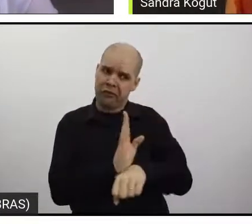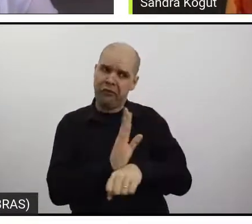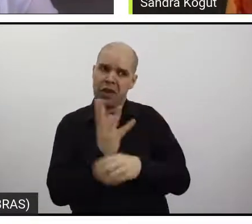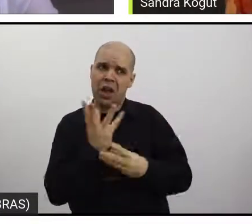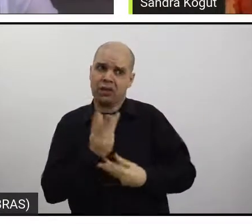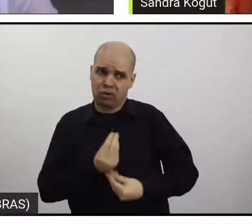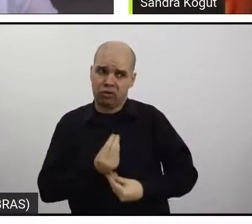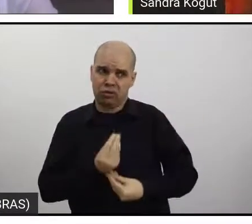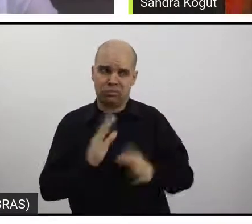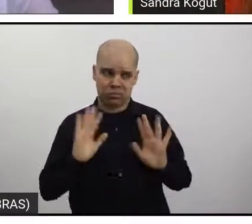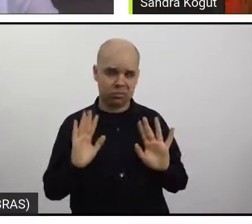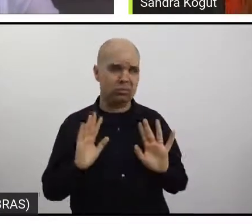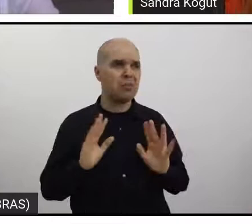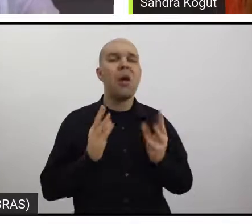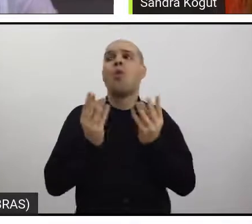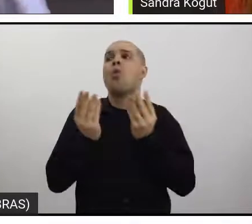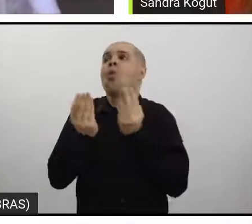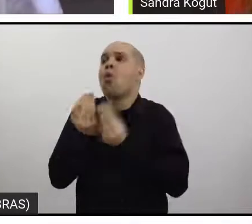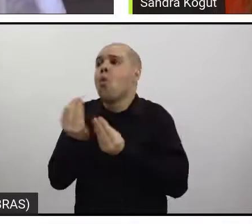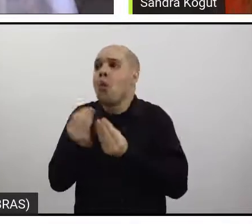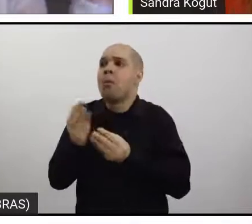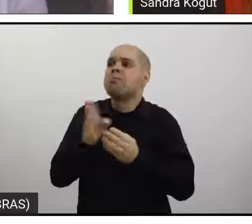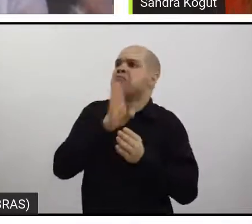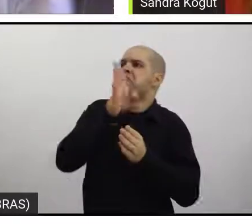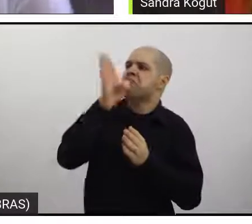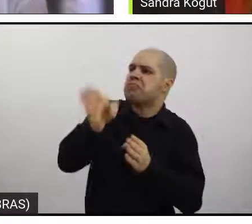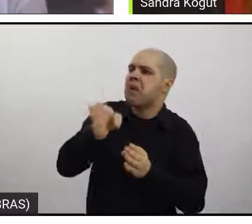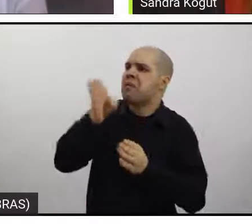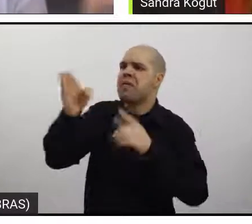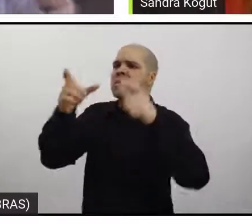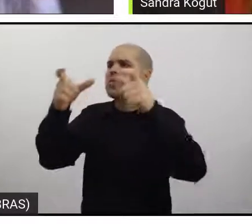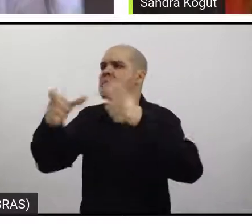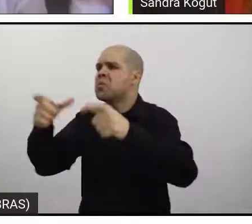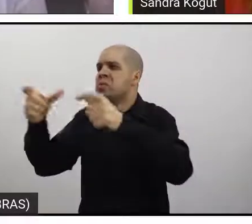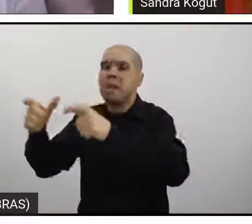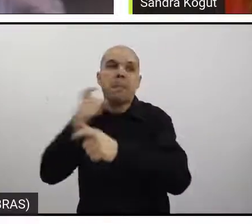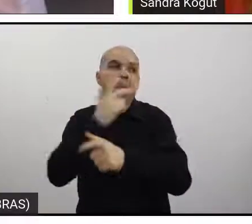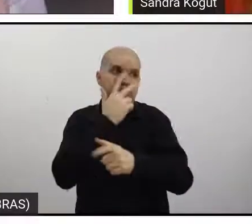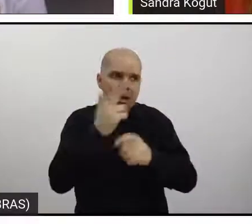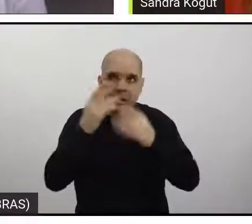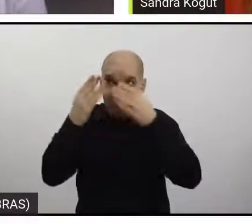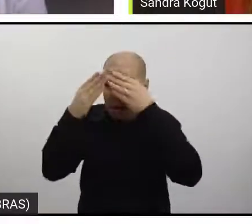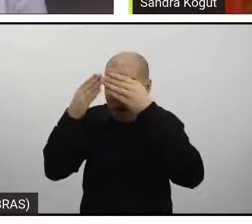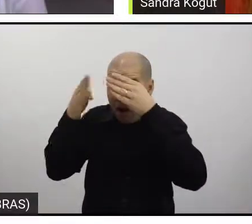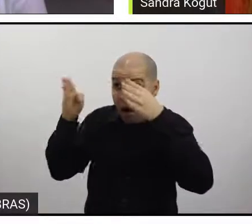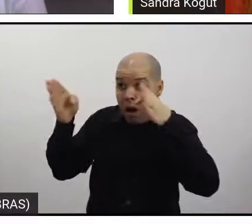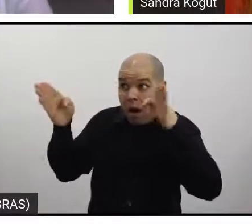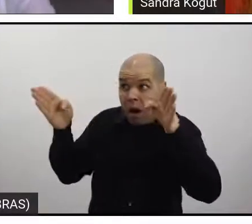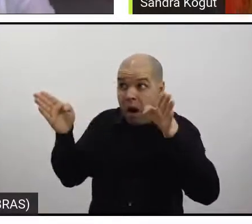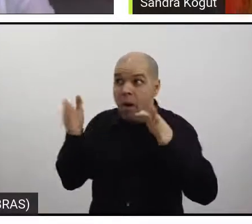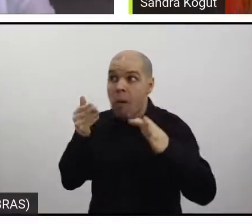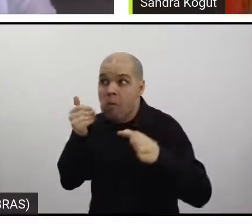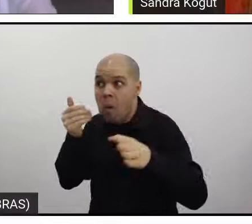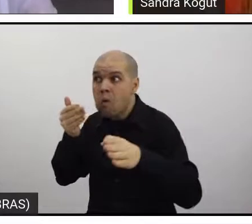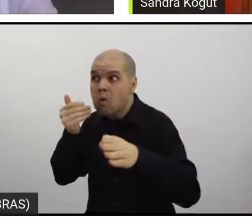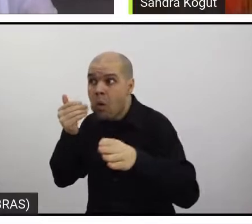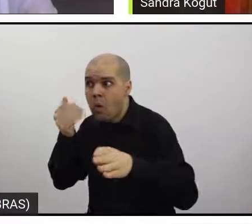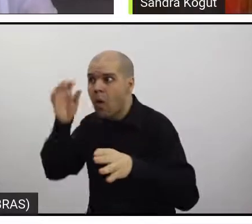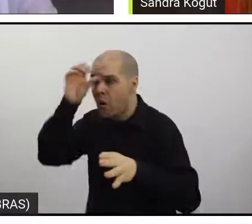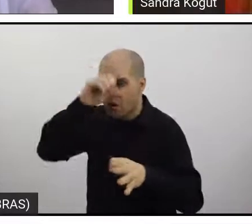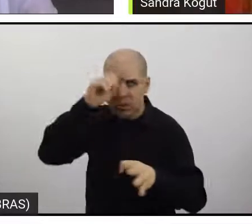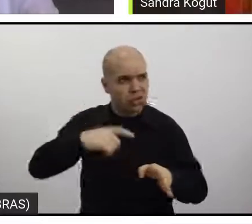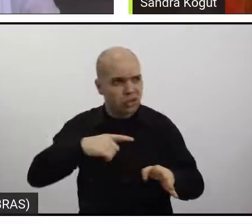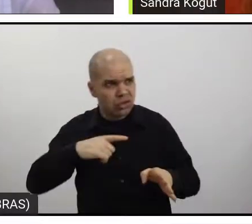estar ir para um outro lugar, eu tenho a impressão de abrir a cabeça para muitas coisas, né.